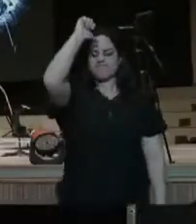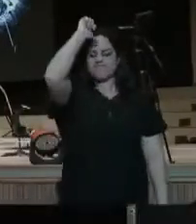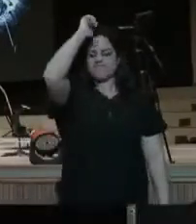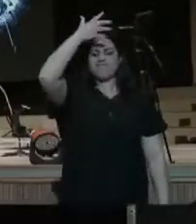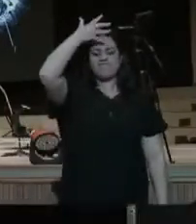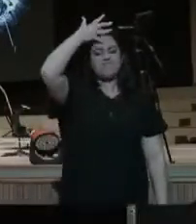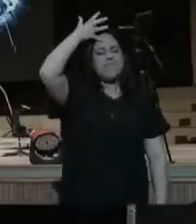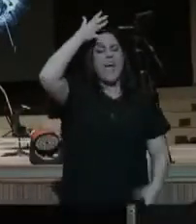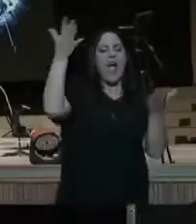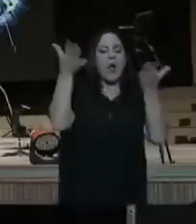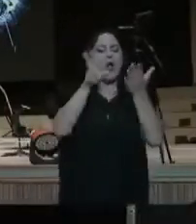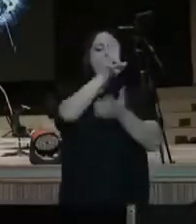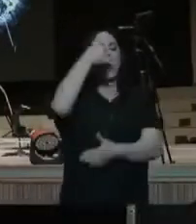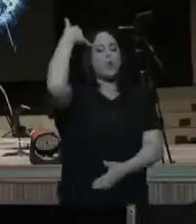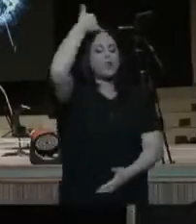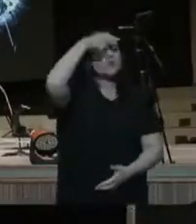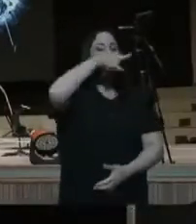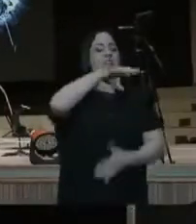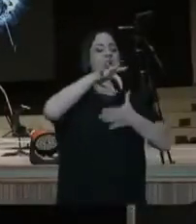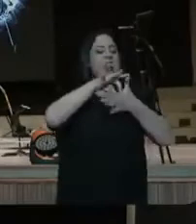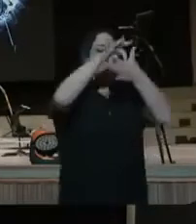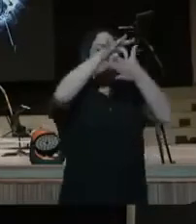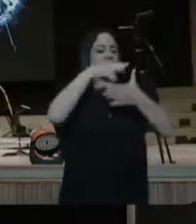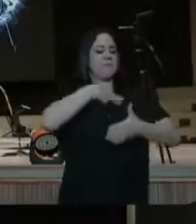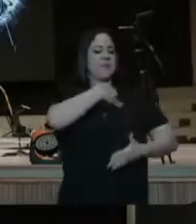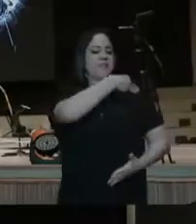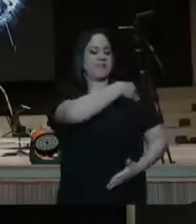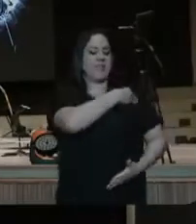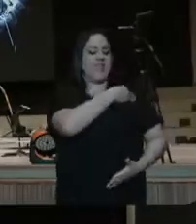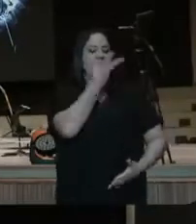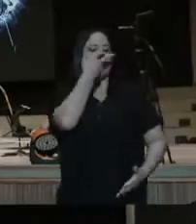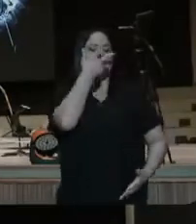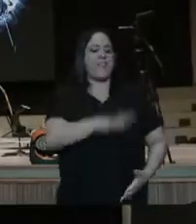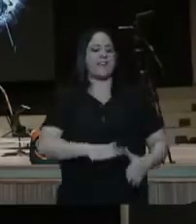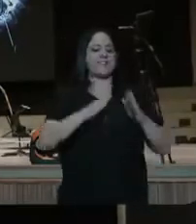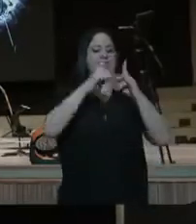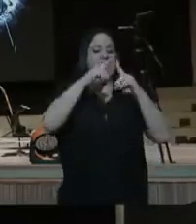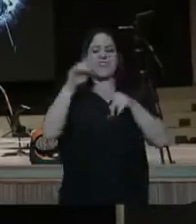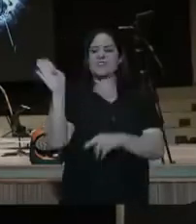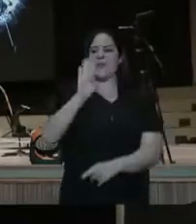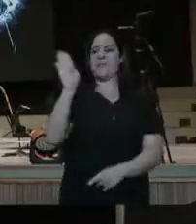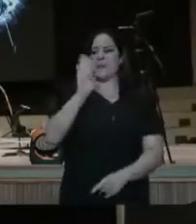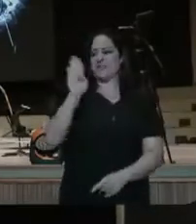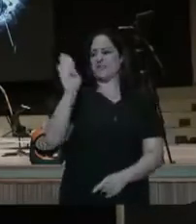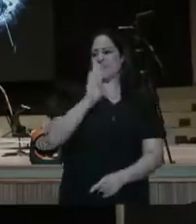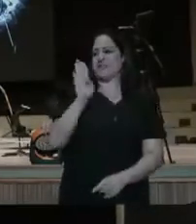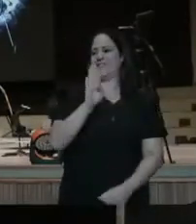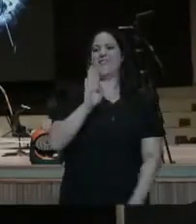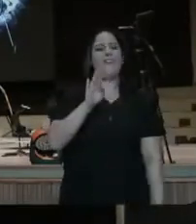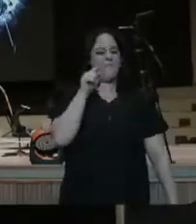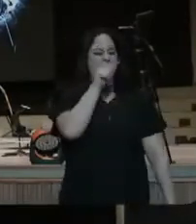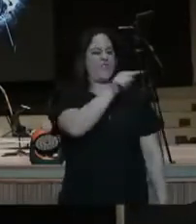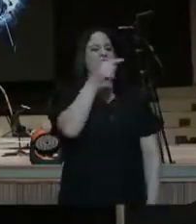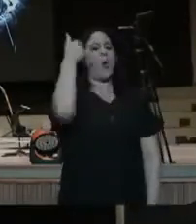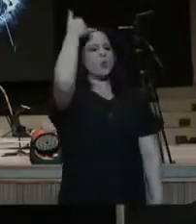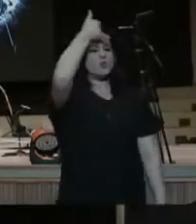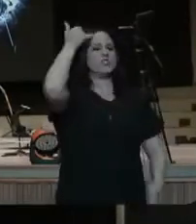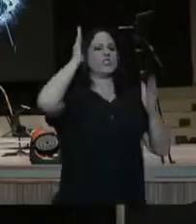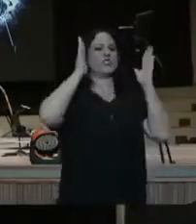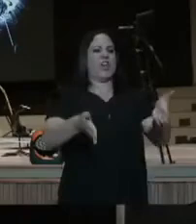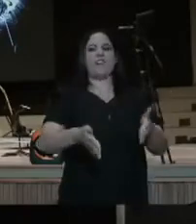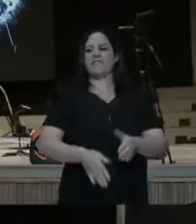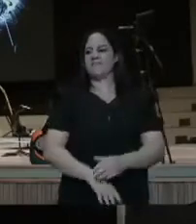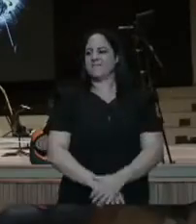agora líder do ministério infantil da igreja batista do pinheiro auge da